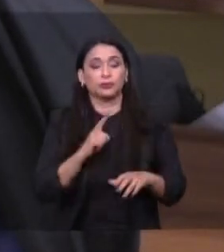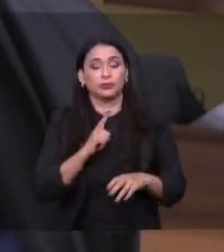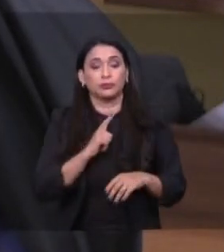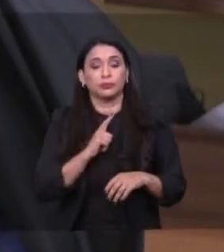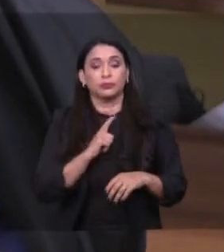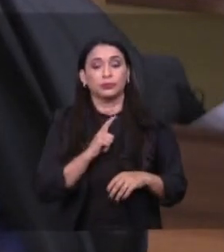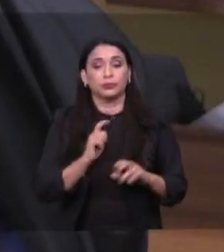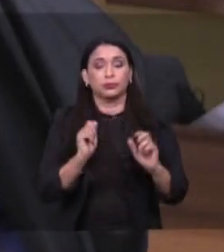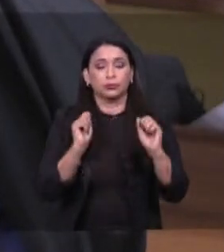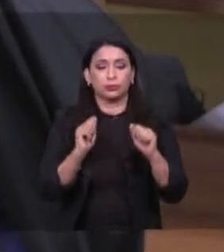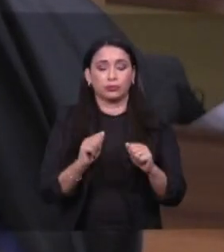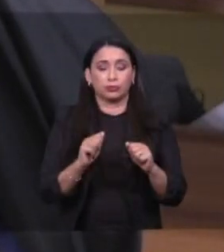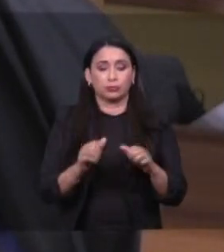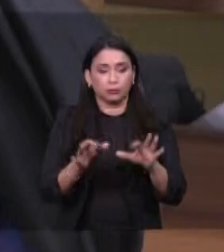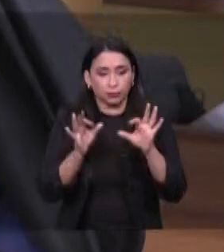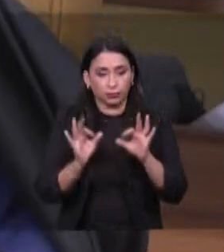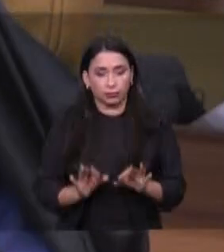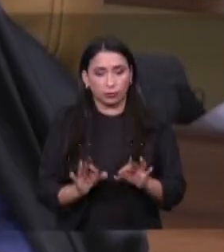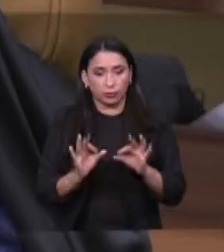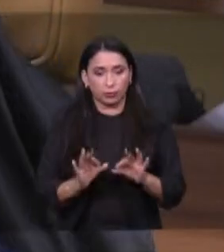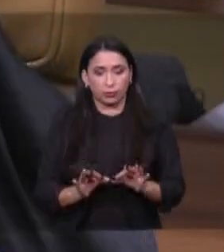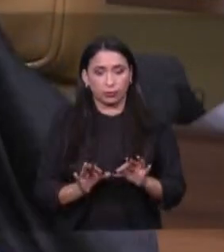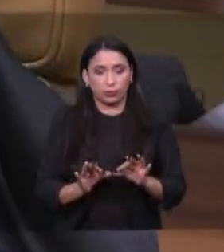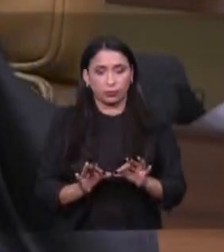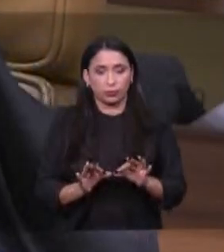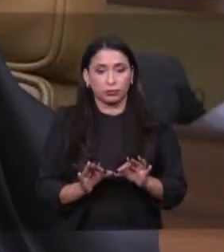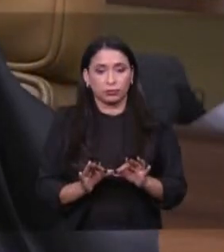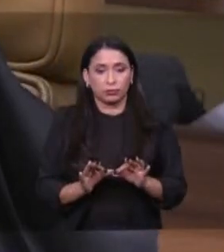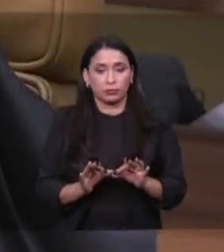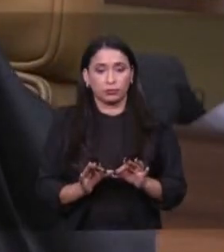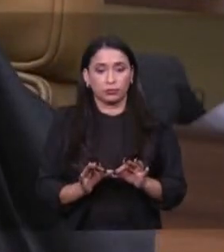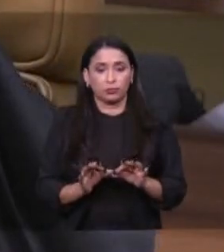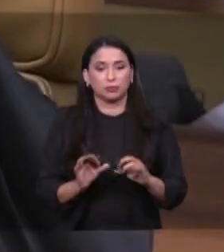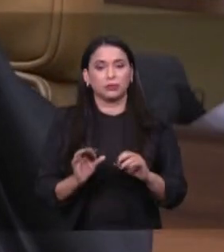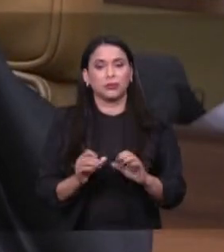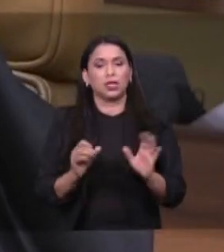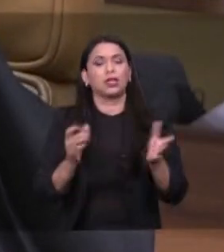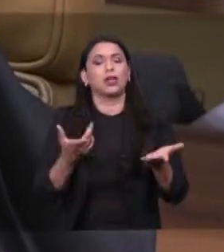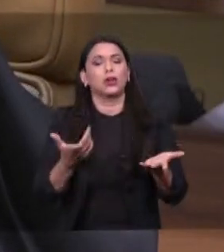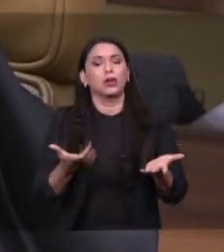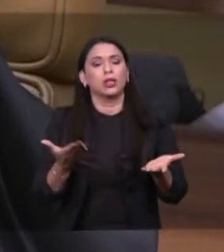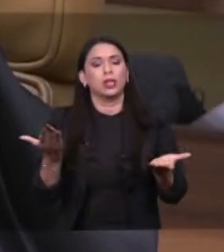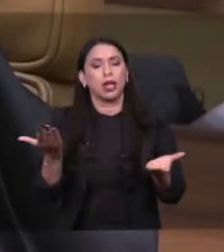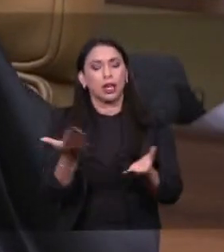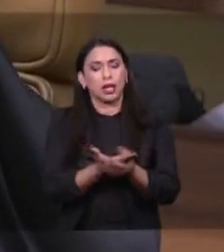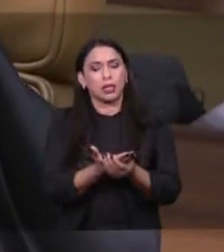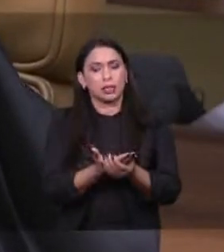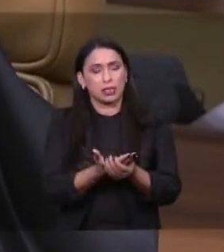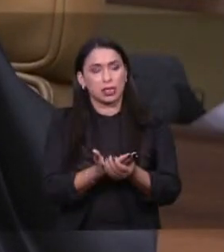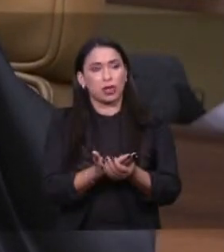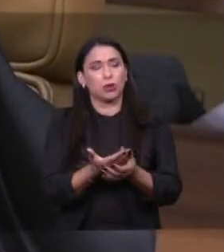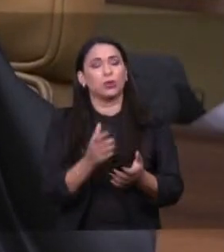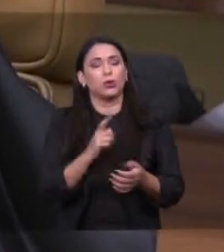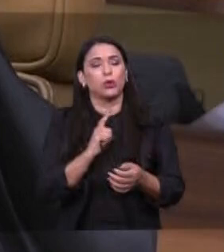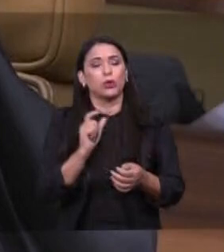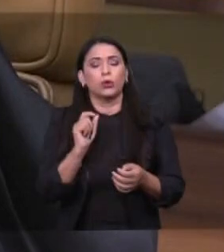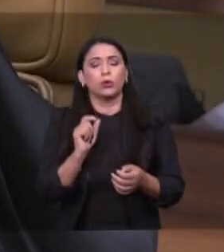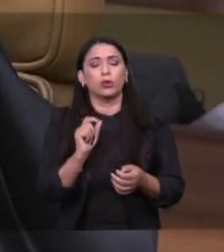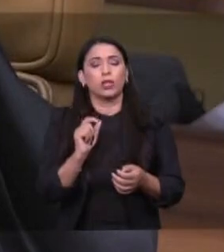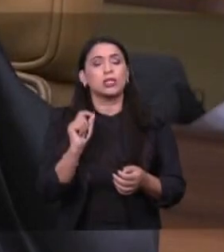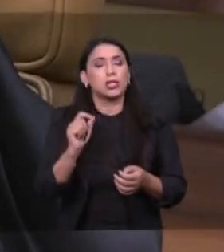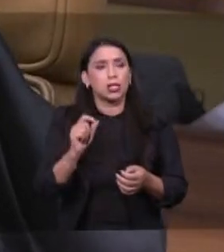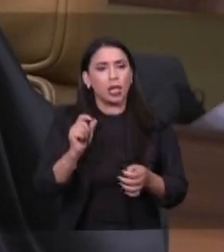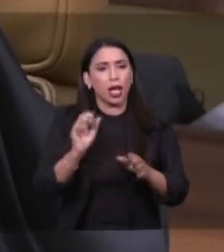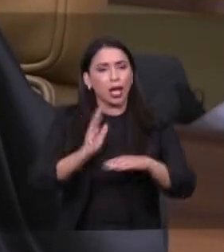adequado, com precisão, de modo que sejam aptas a efetivamente orientar a ação do indivíduo. Desse